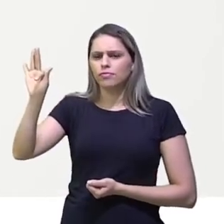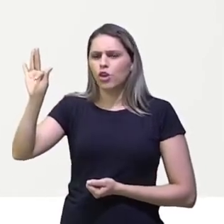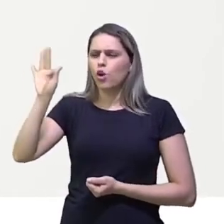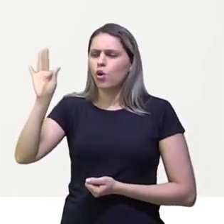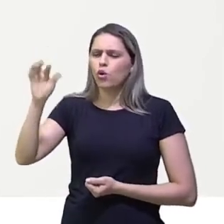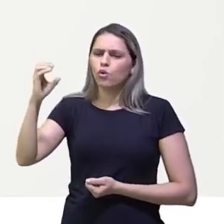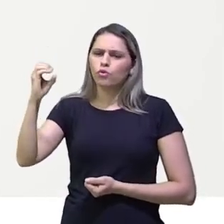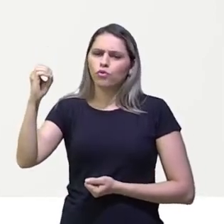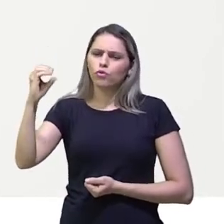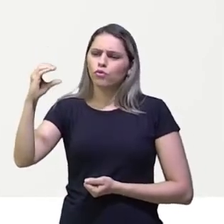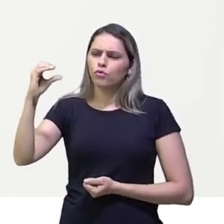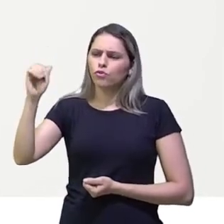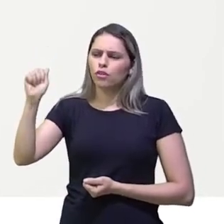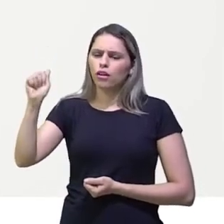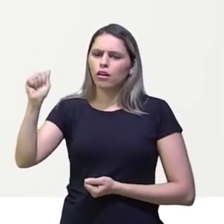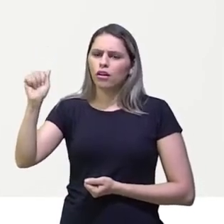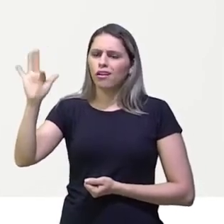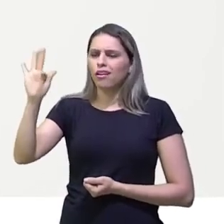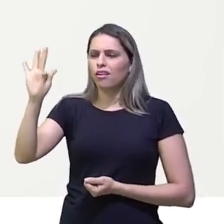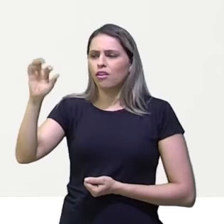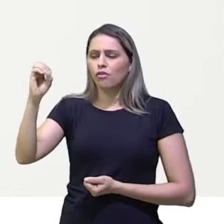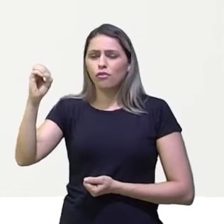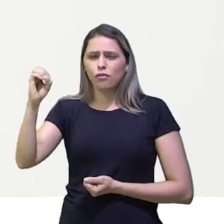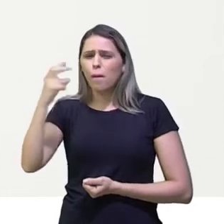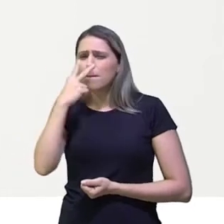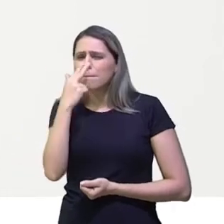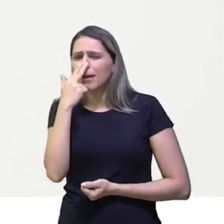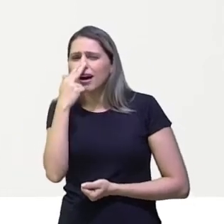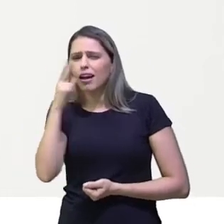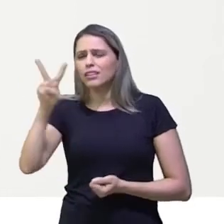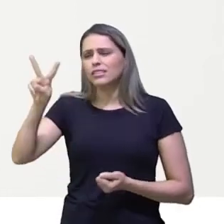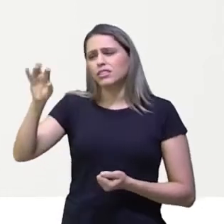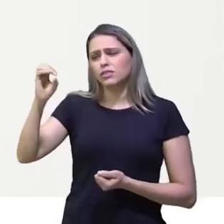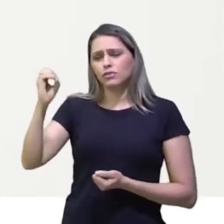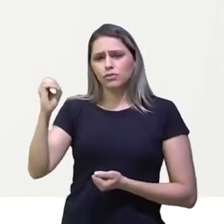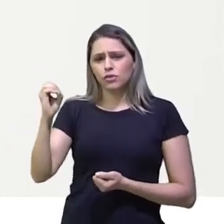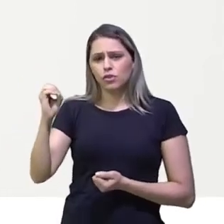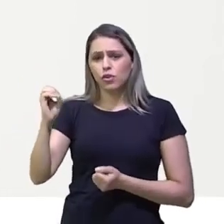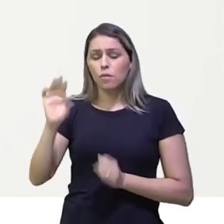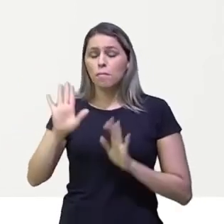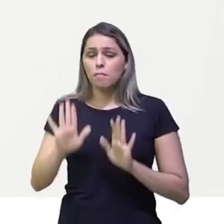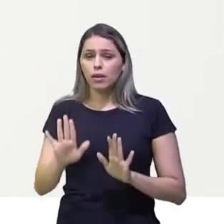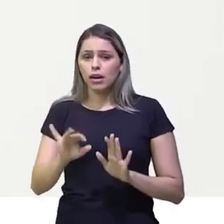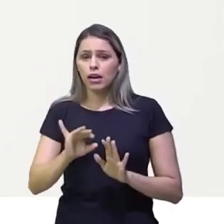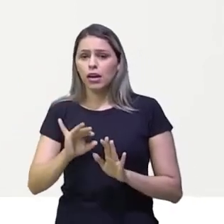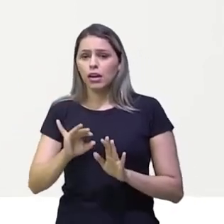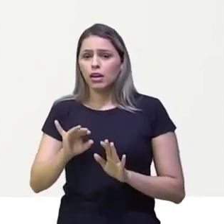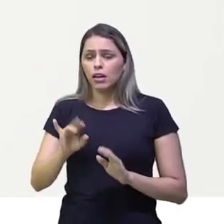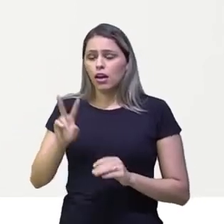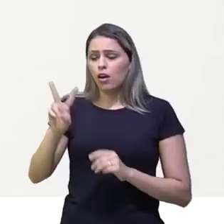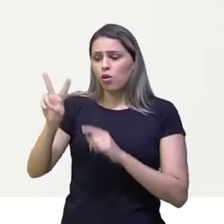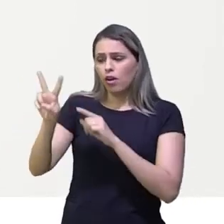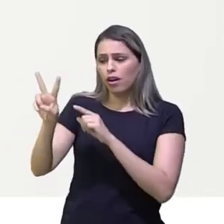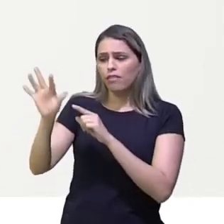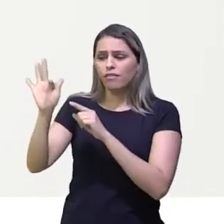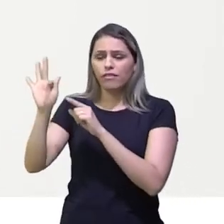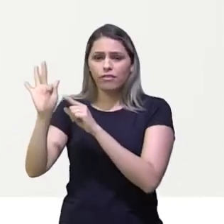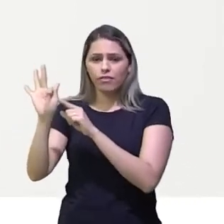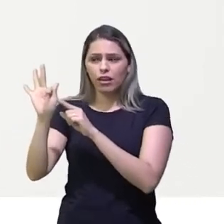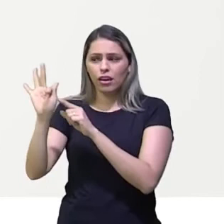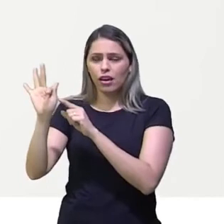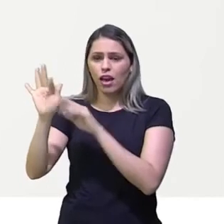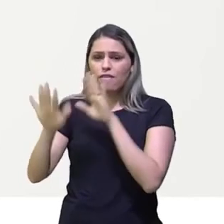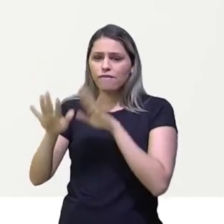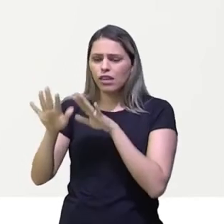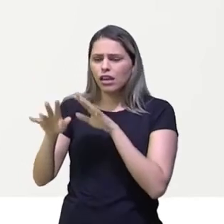vó, vó. Só que quando nós falamos o F e o V, uma delas